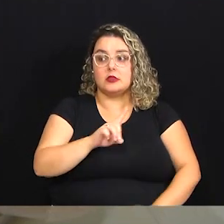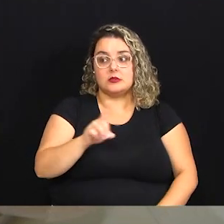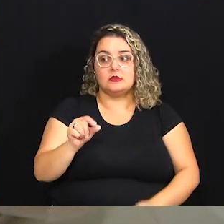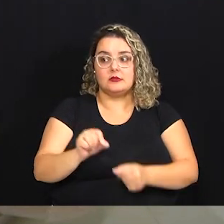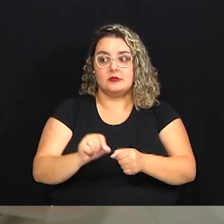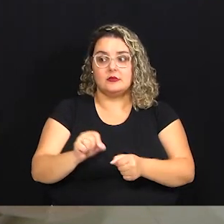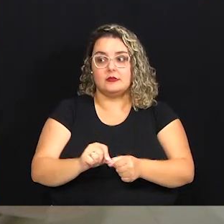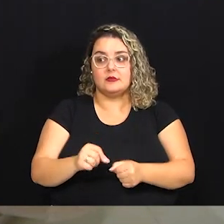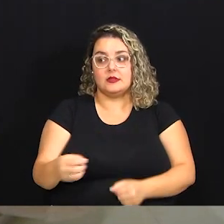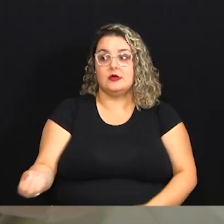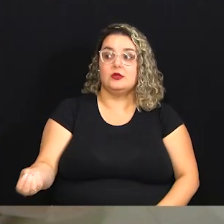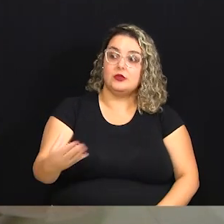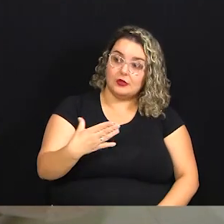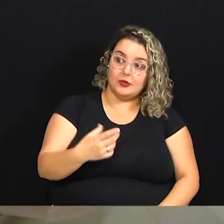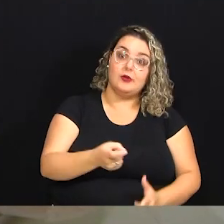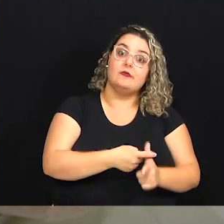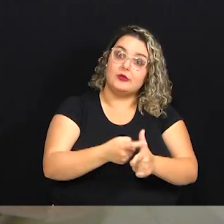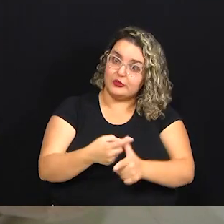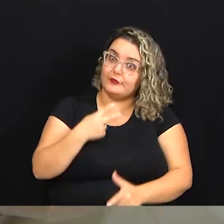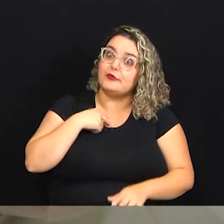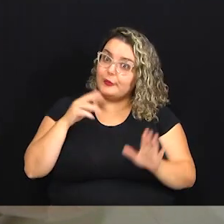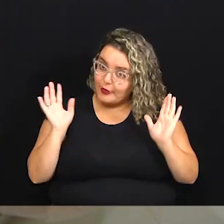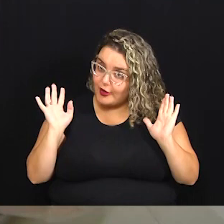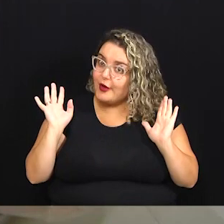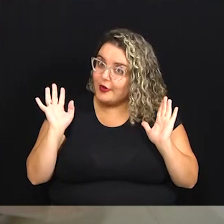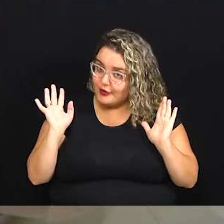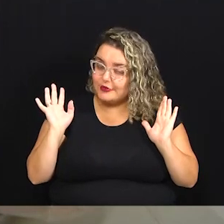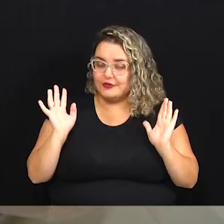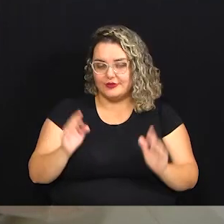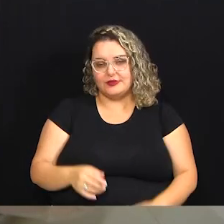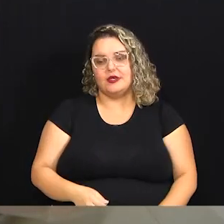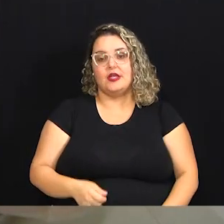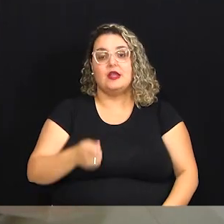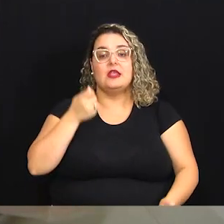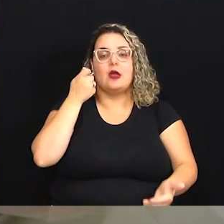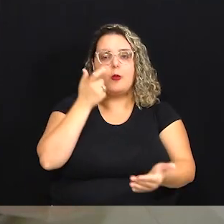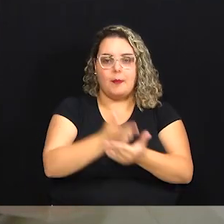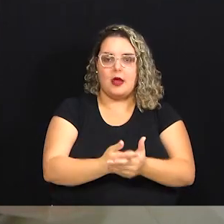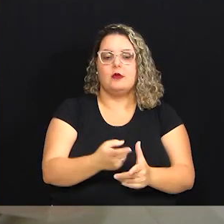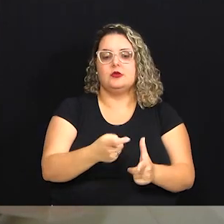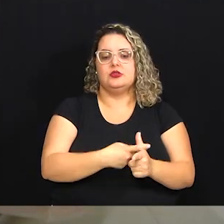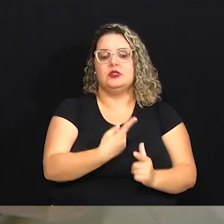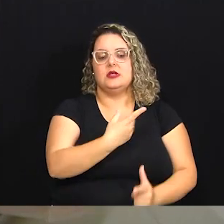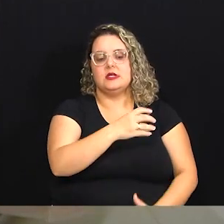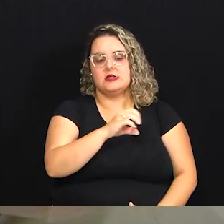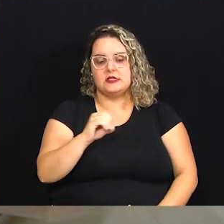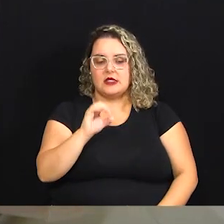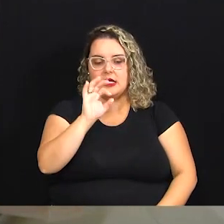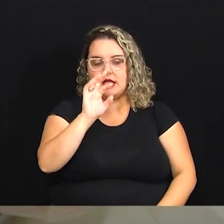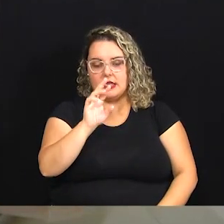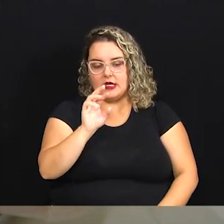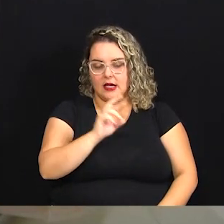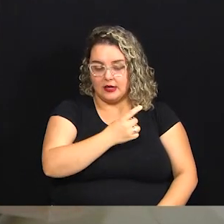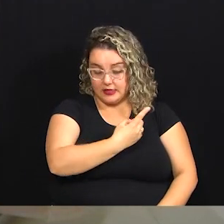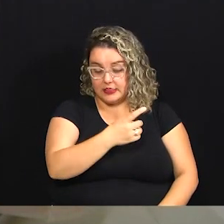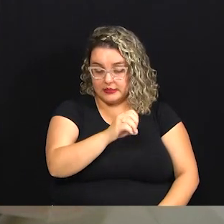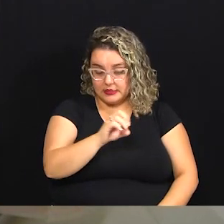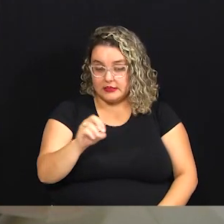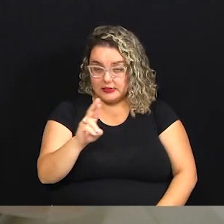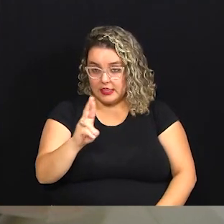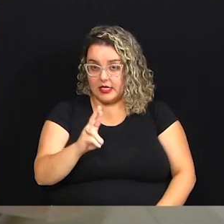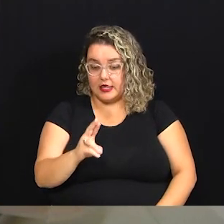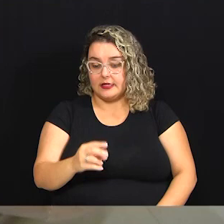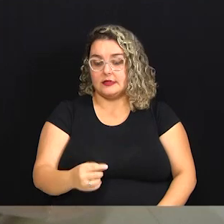é para eu fazer novas dívidas, né? Dá uma sobra de caixa para eu quitar aquela dívida de R$100 a 10%,